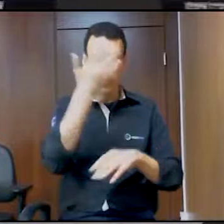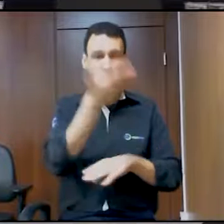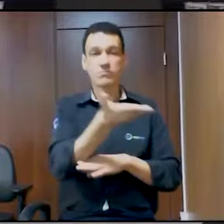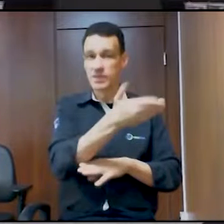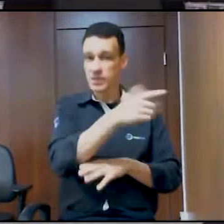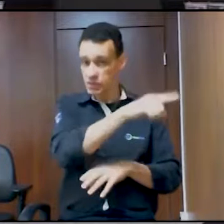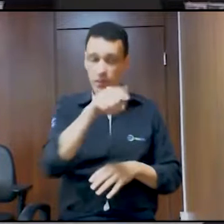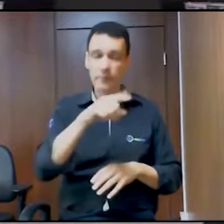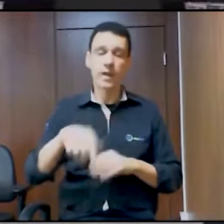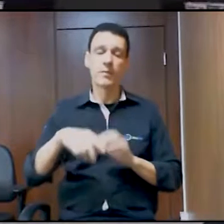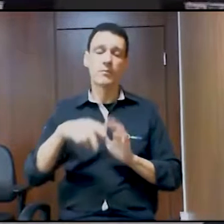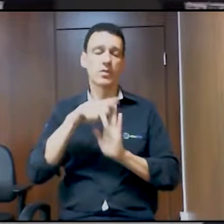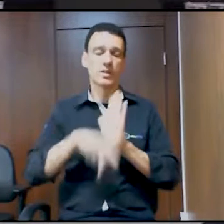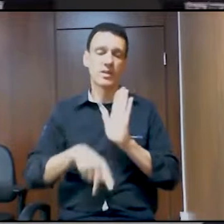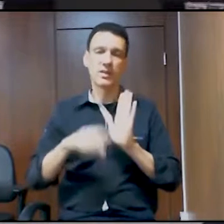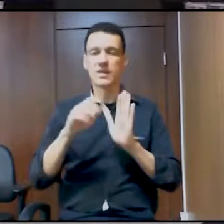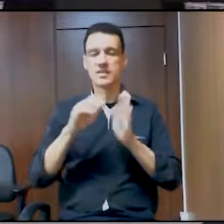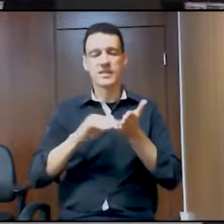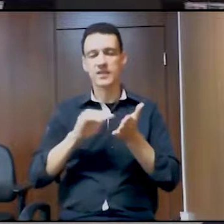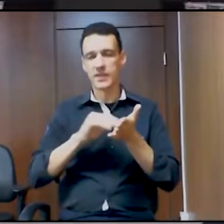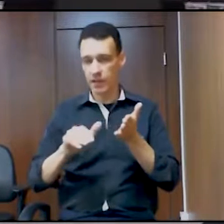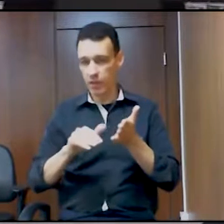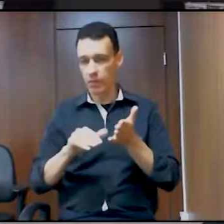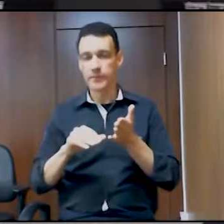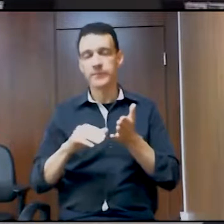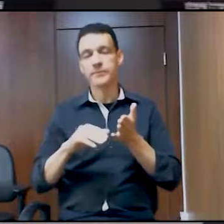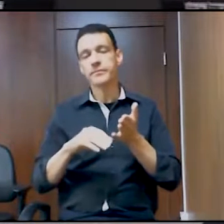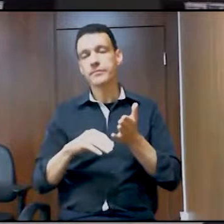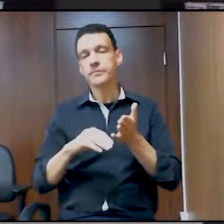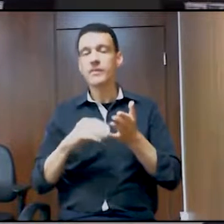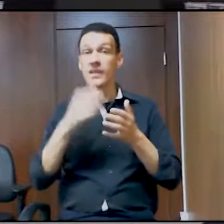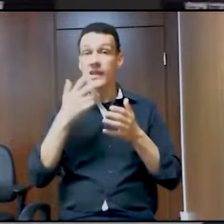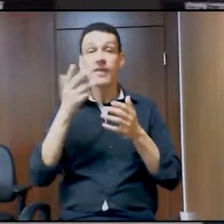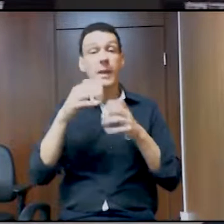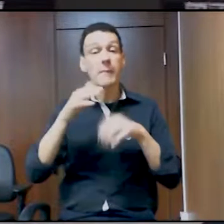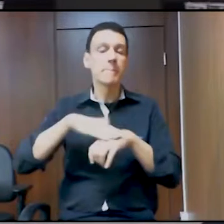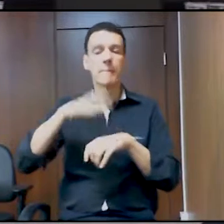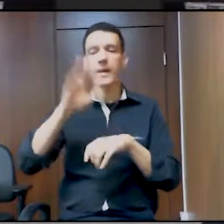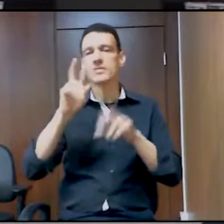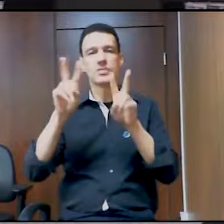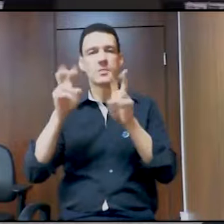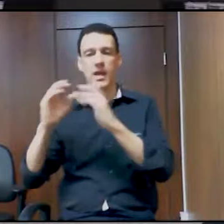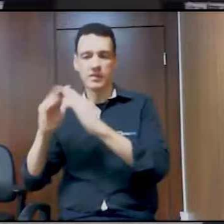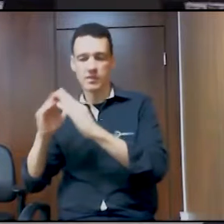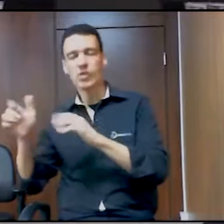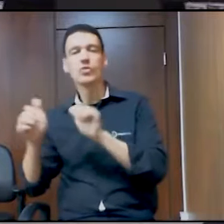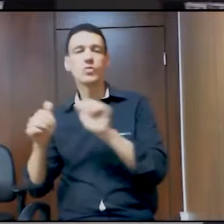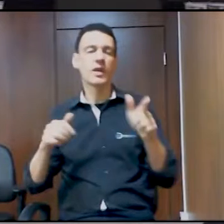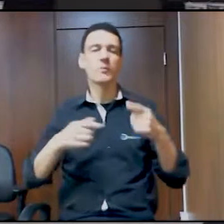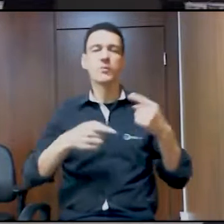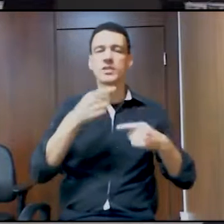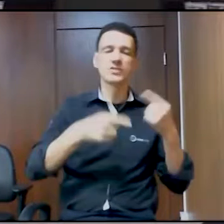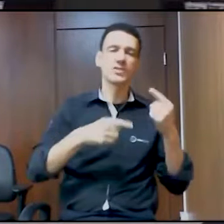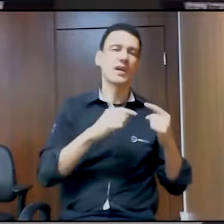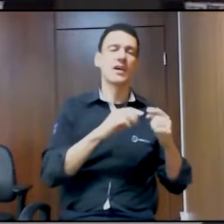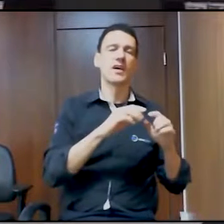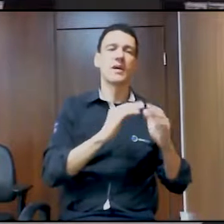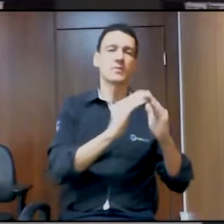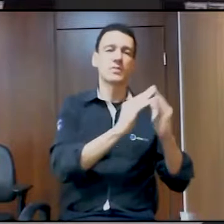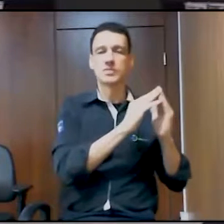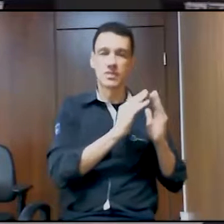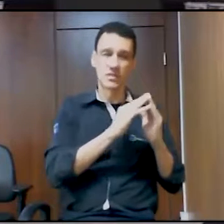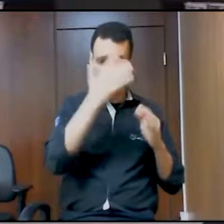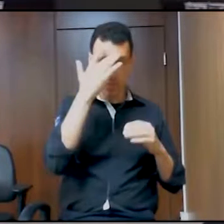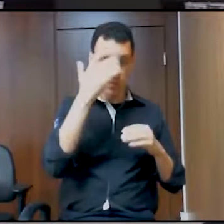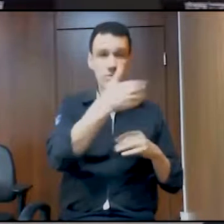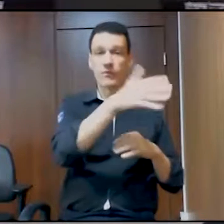portaria intersecretarial. Ele já fala muito mais em habitação do que fala a Política Nacional para a População em Situação de Rua. Ele chega no ponto